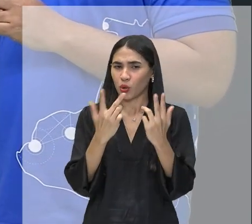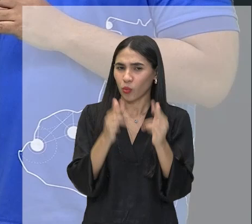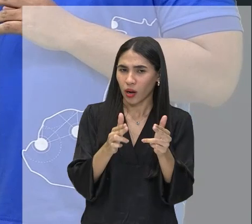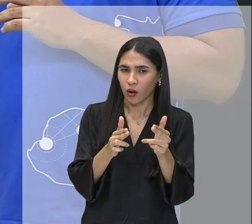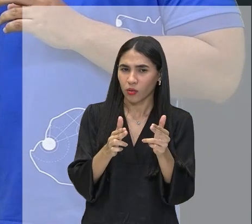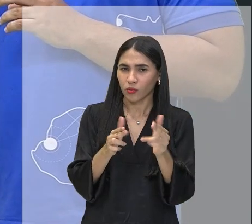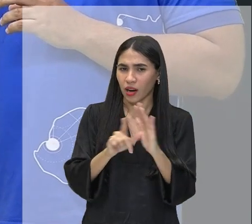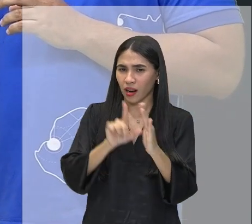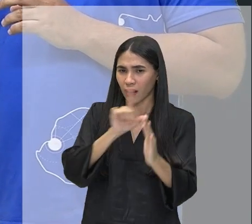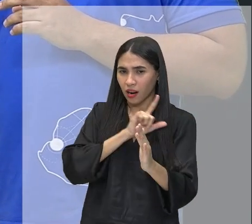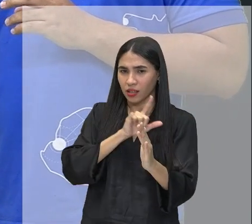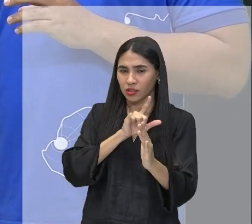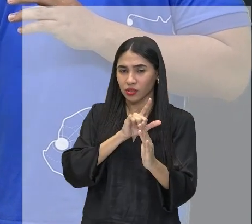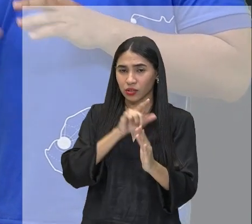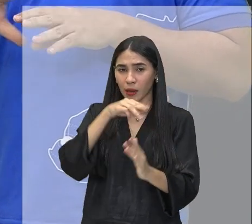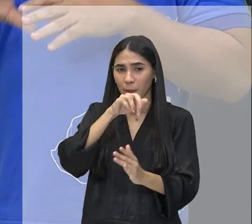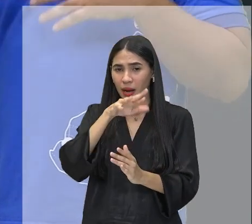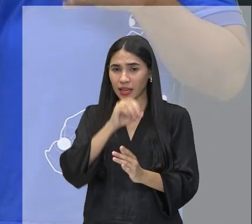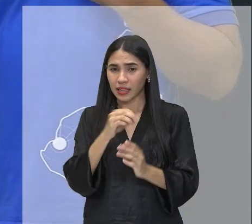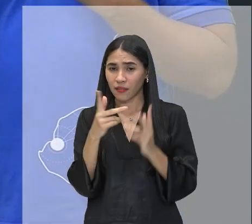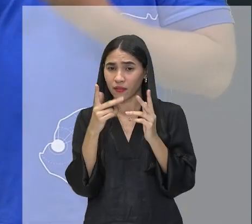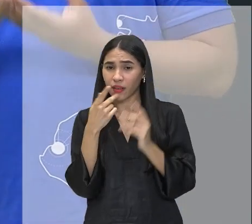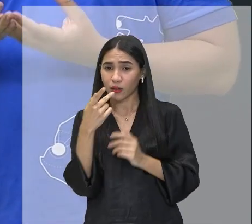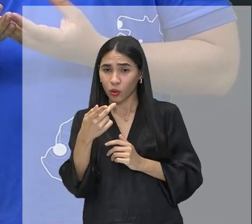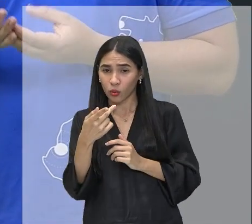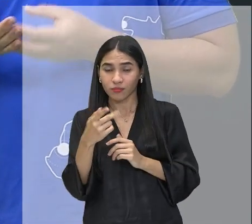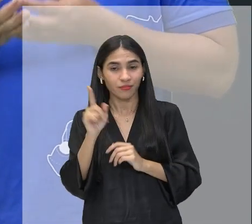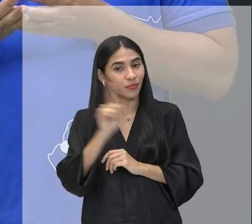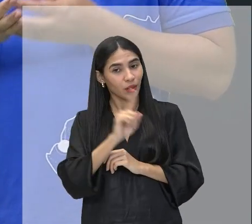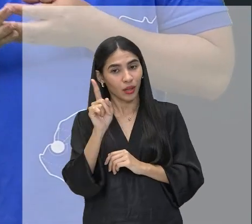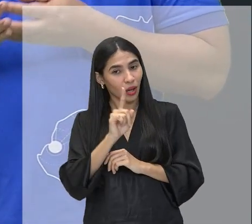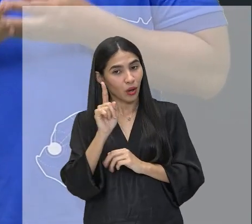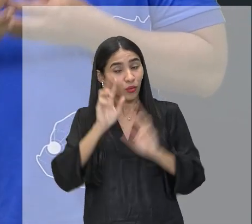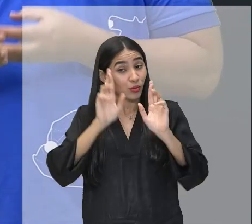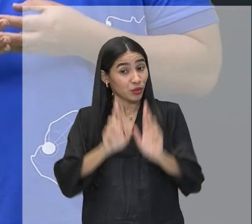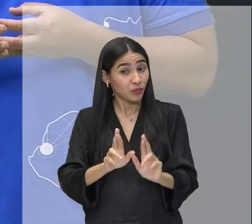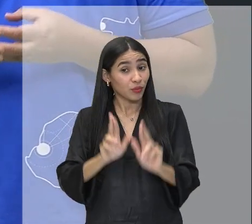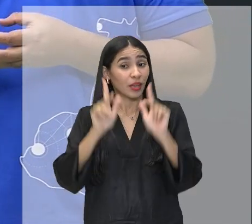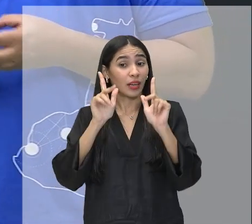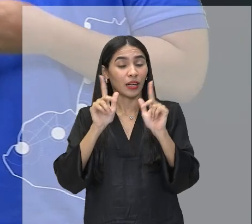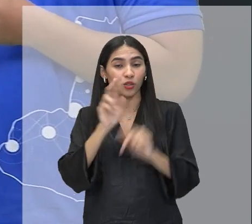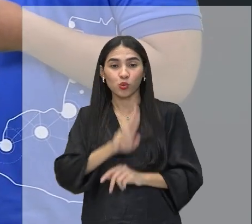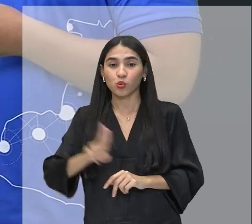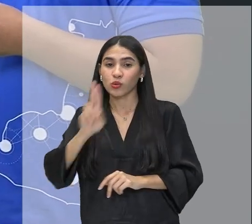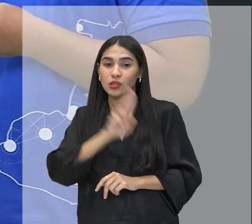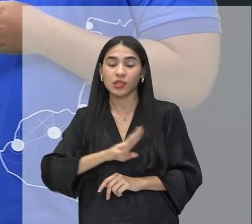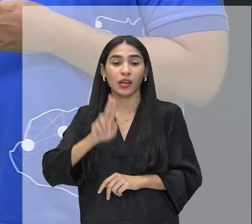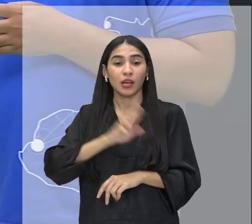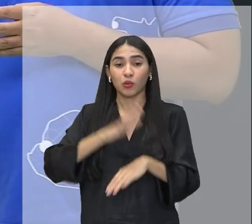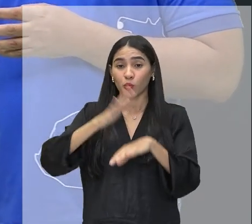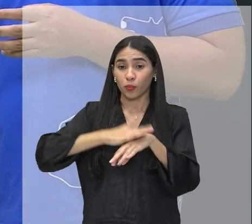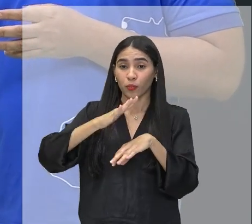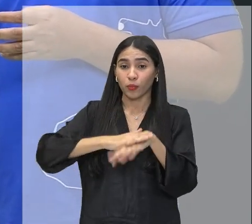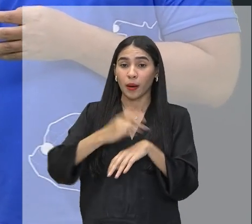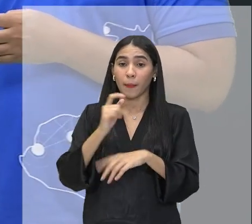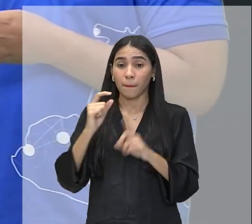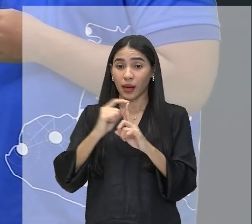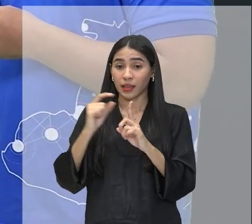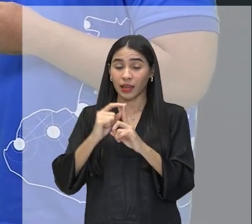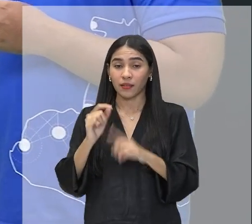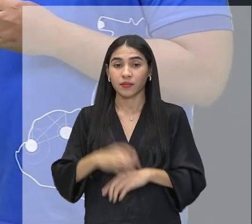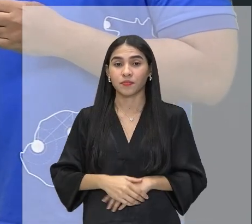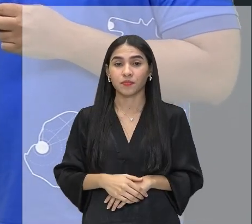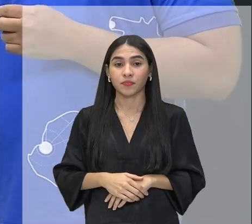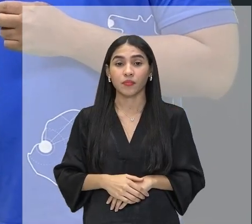foi dito pela Maria. Ele falou de forma geral, utilizando as suas palavras. A informação ele passou desta